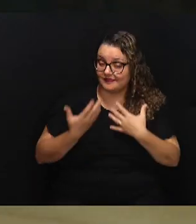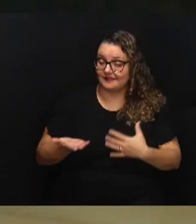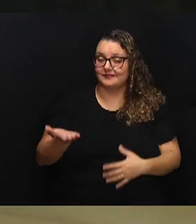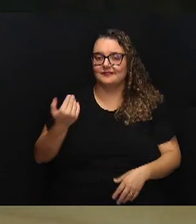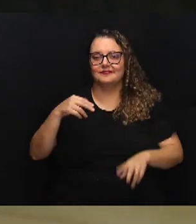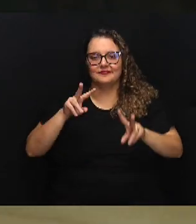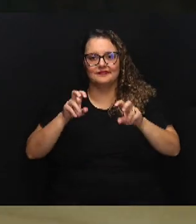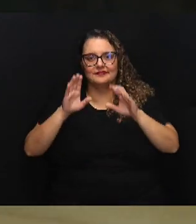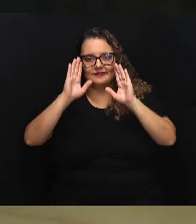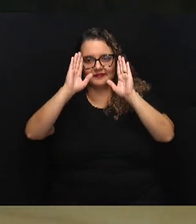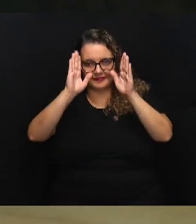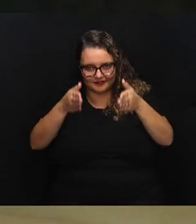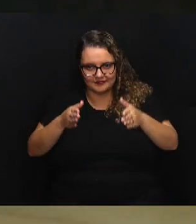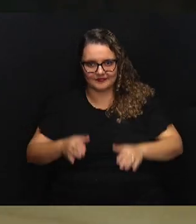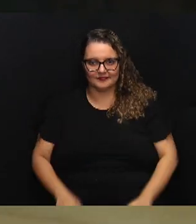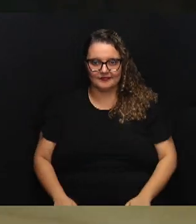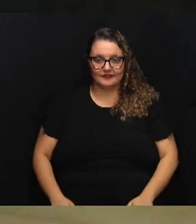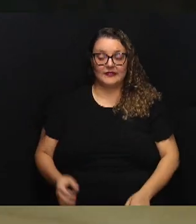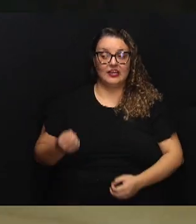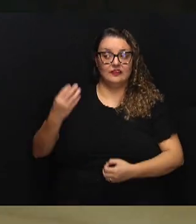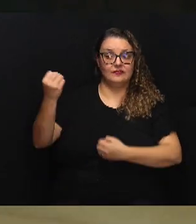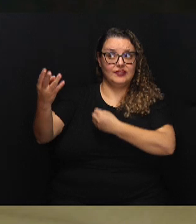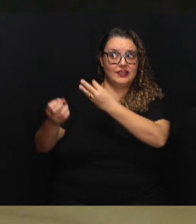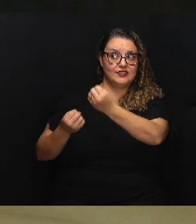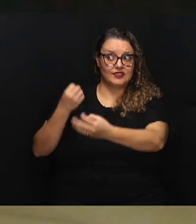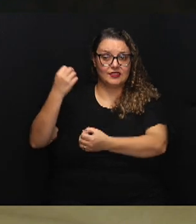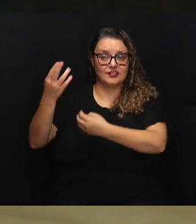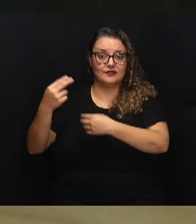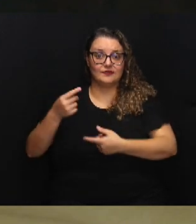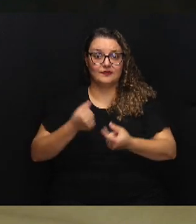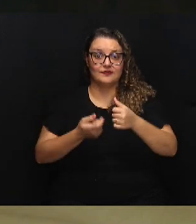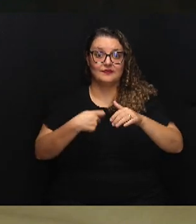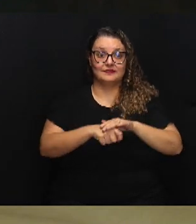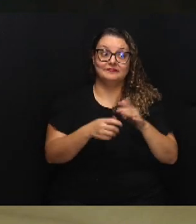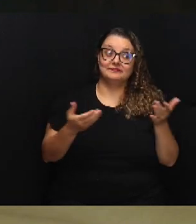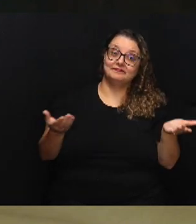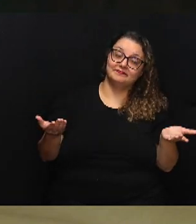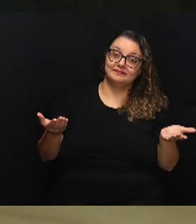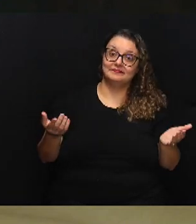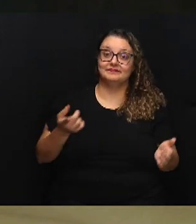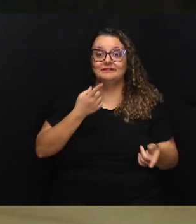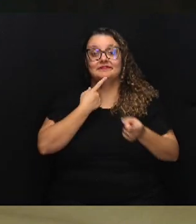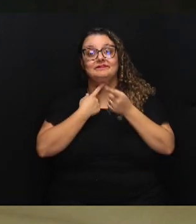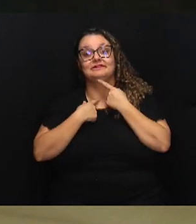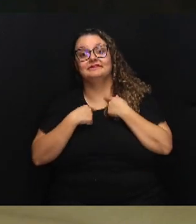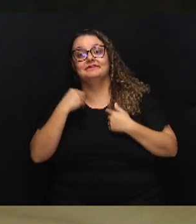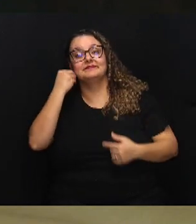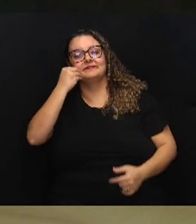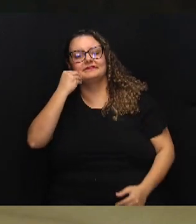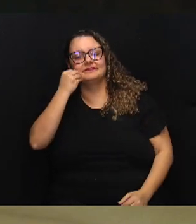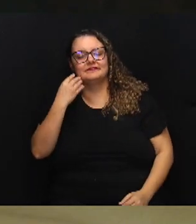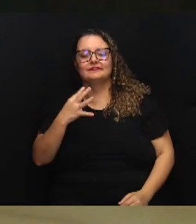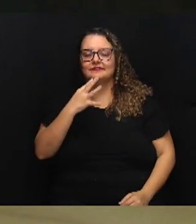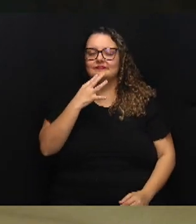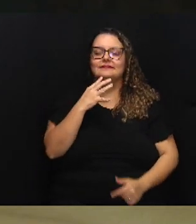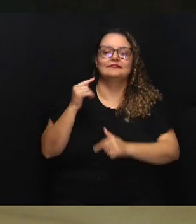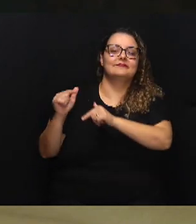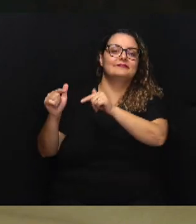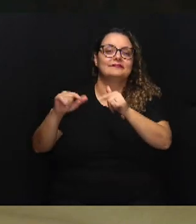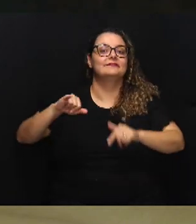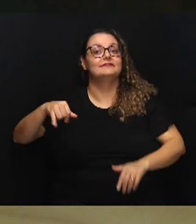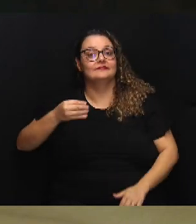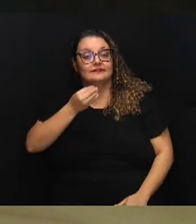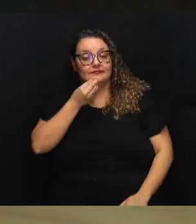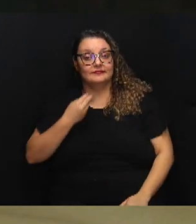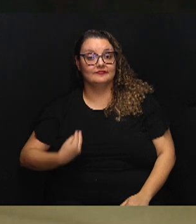tema central. Viajar ou guardar dinheiro, eis a questão. De um lado, a vontade de viver experiências, conhecer lugares e aproveitar a